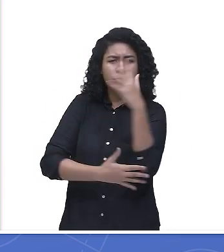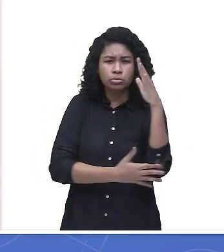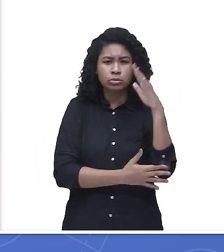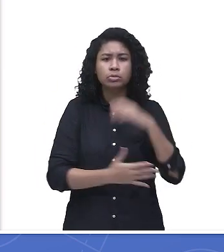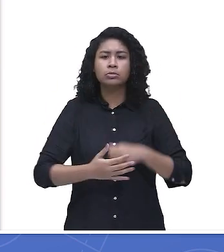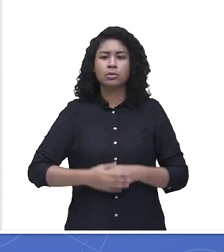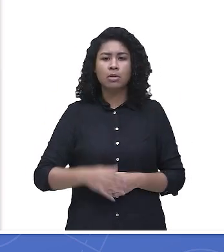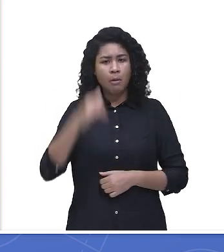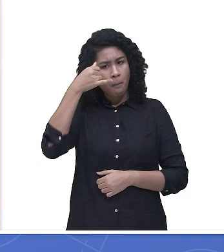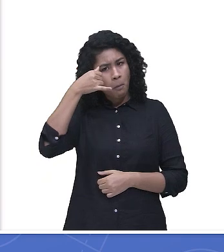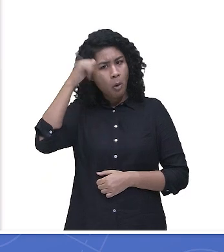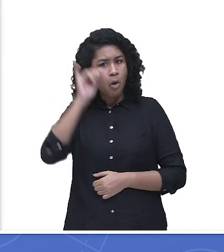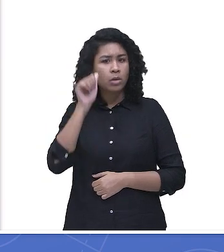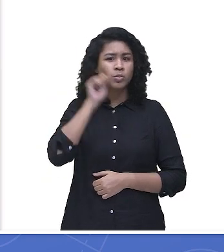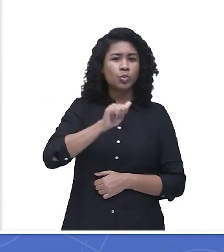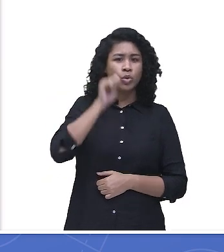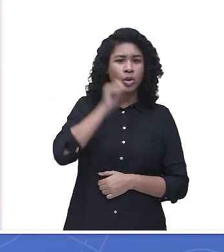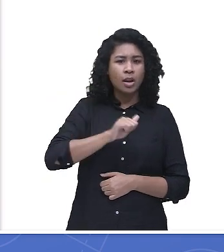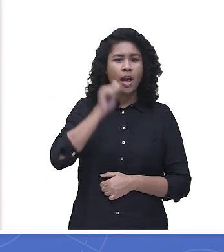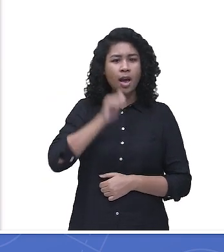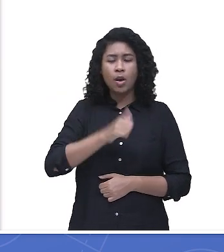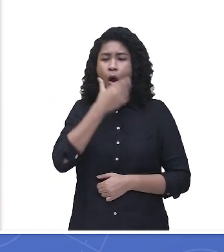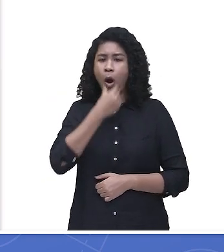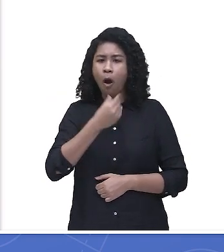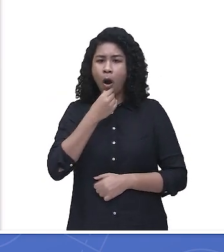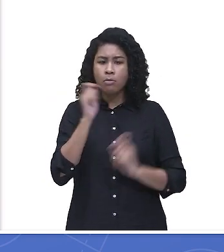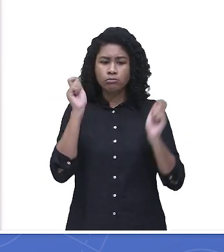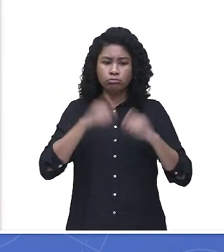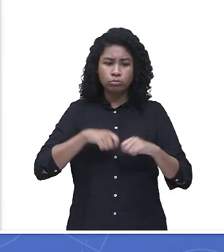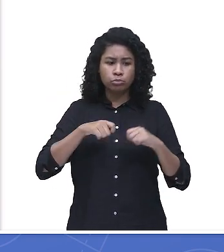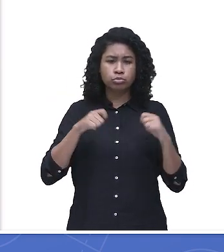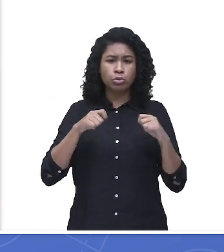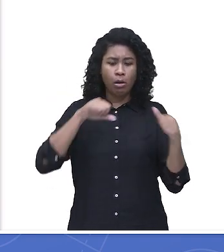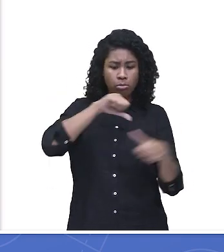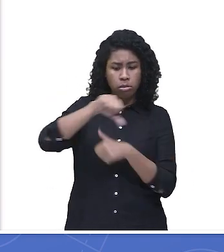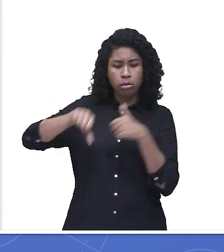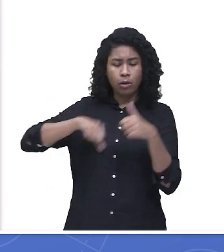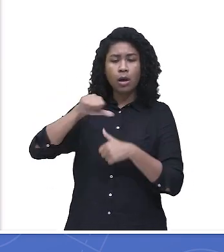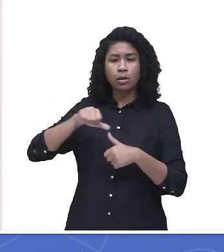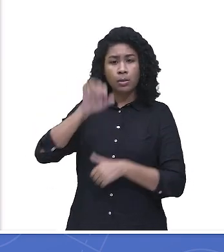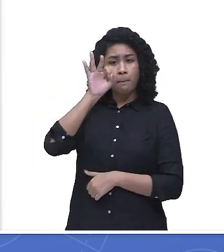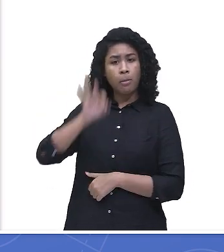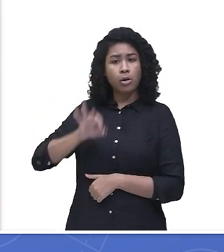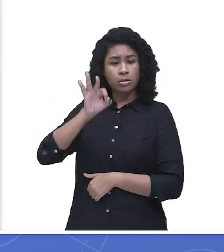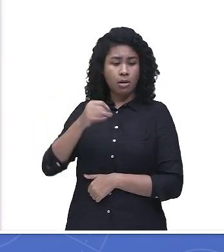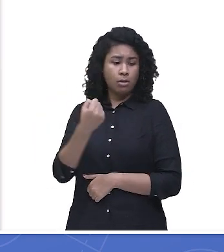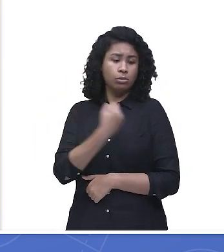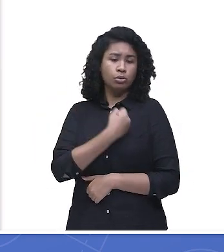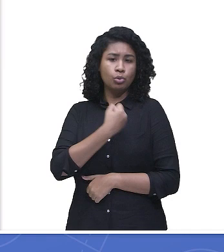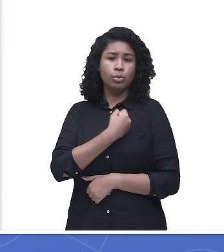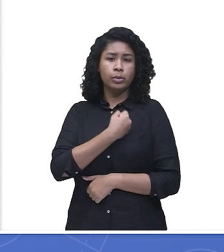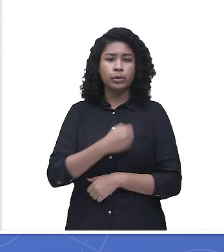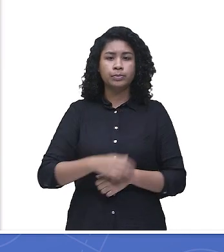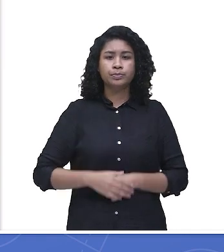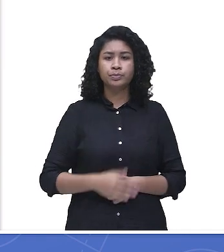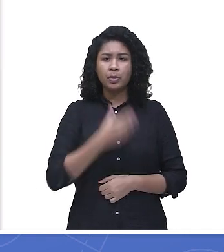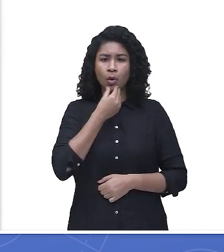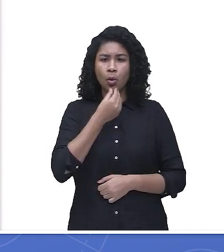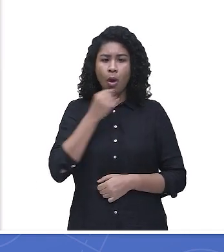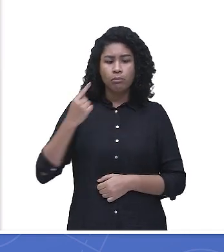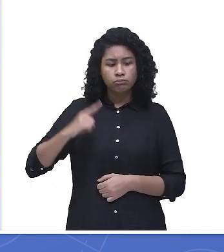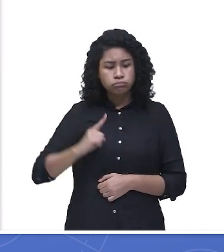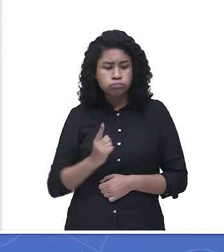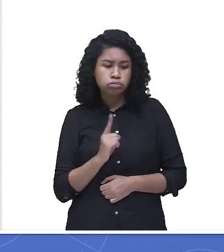números e invertidos em estatísticas. O homem do censo entrará pelos bangalôs,